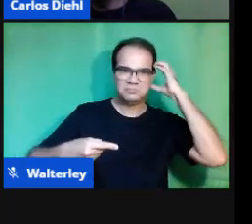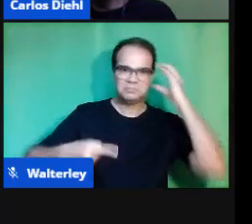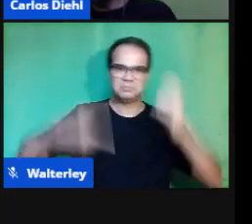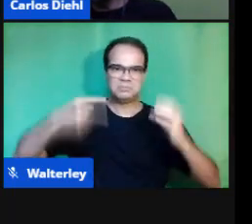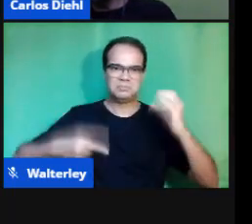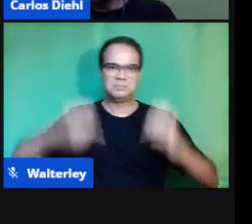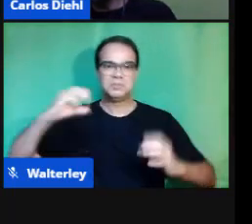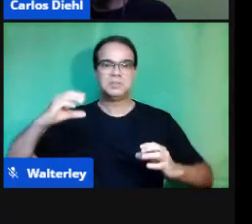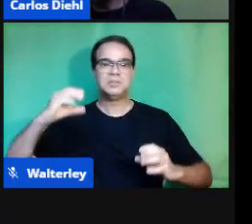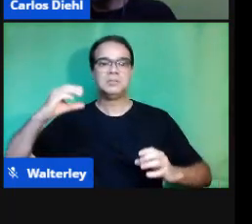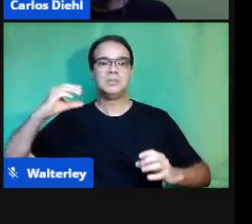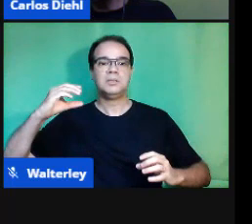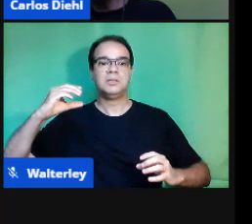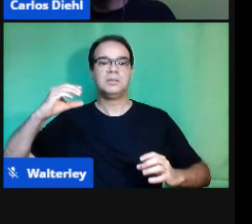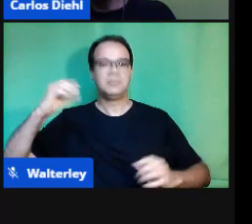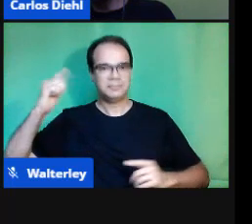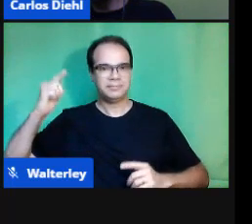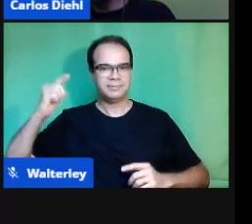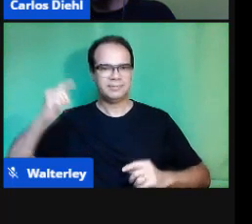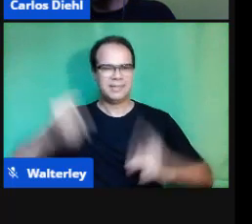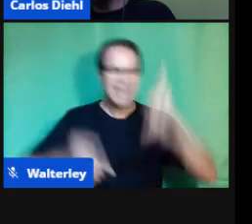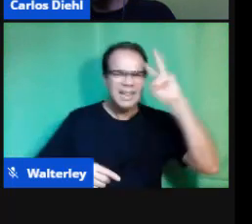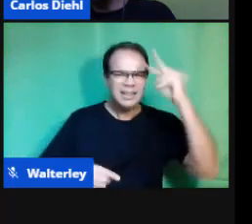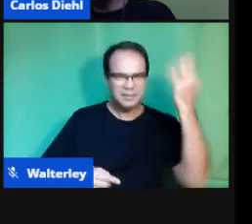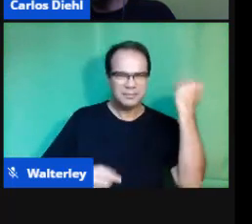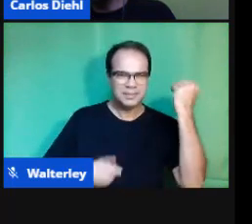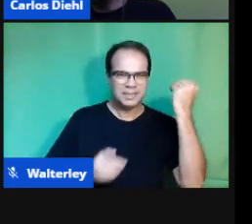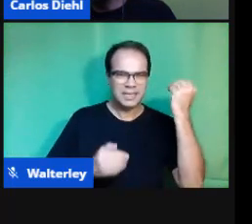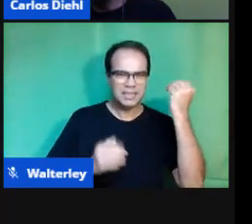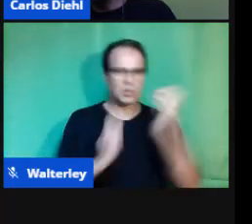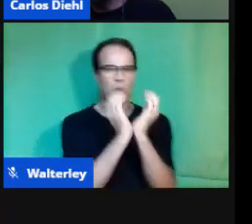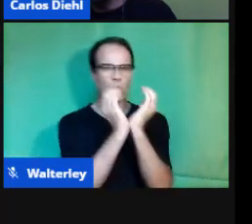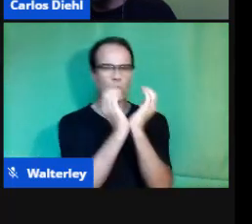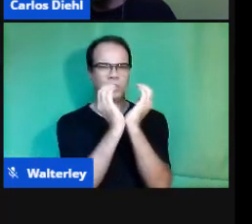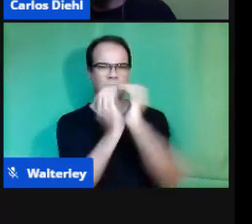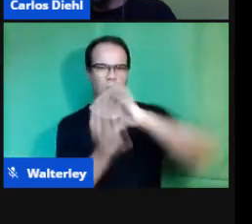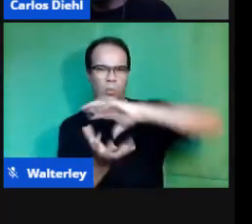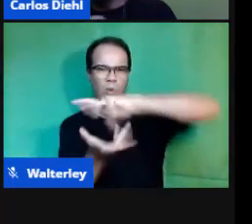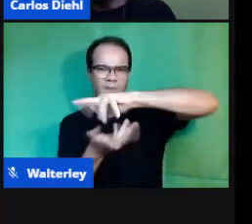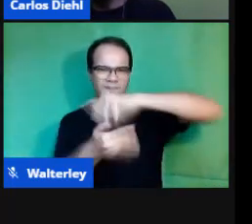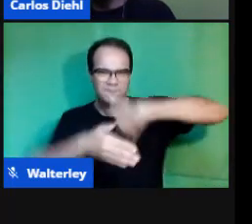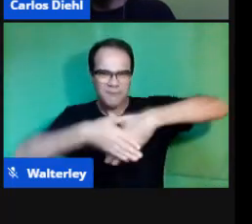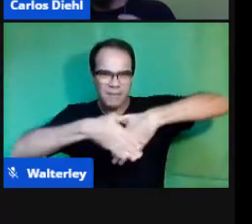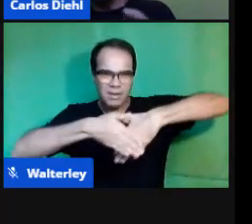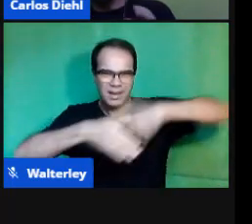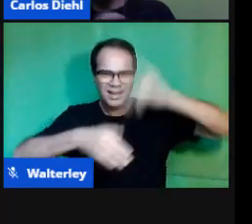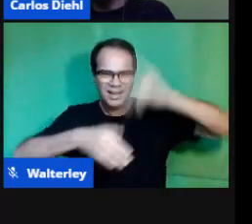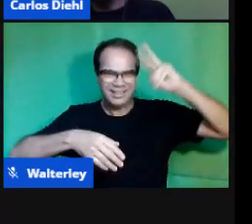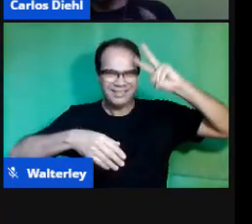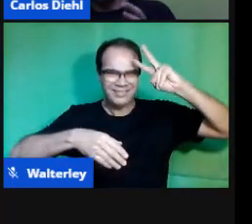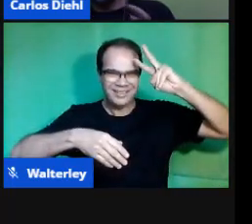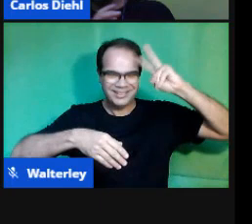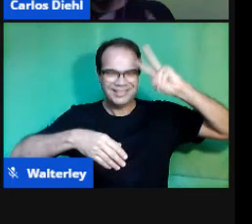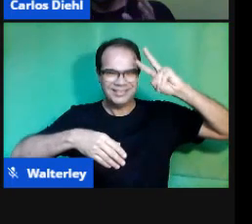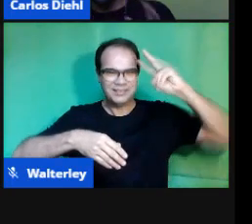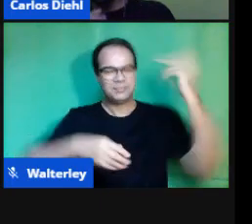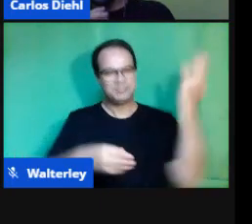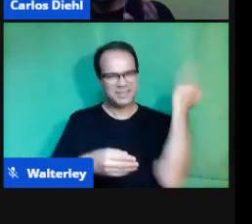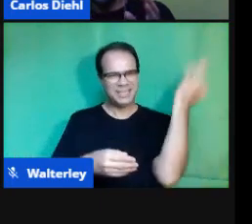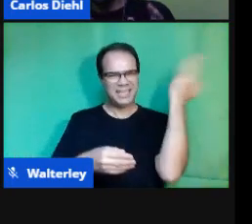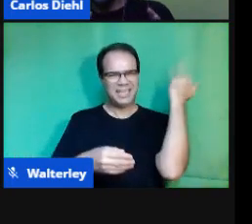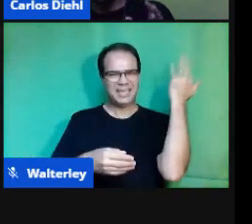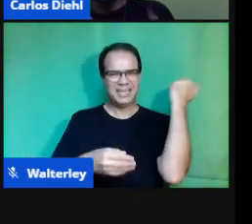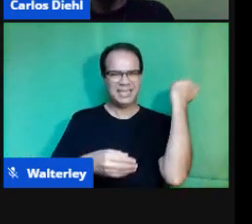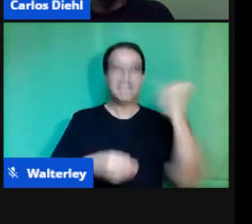para ser sede da Copa do Mundo de 2014, e traz essa discussão, onde se reacirrou